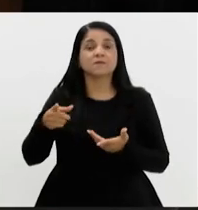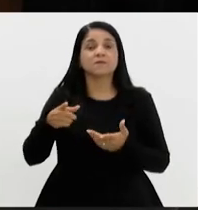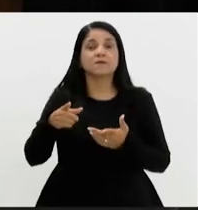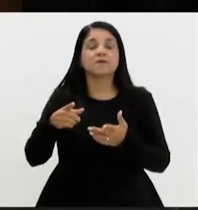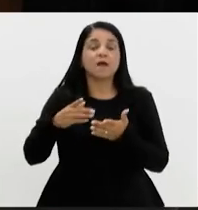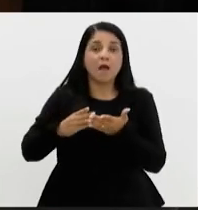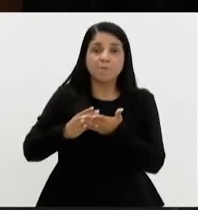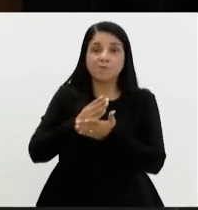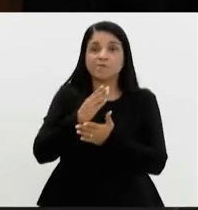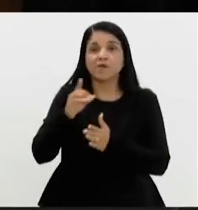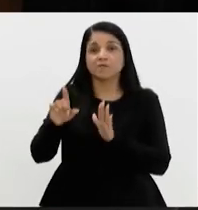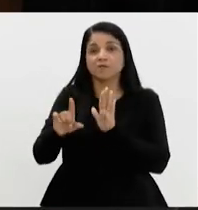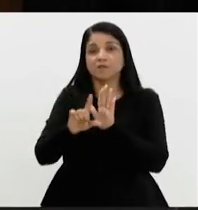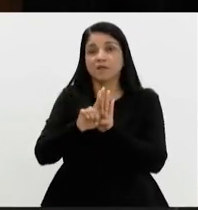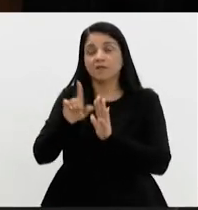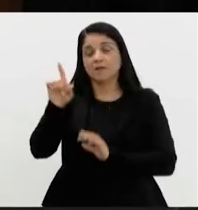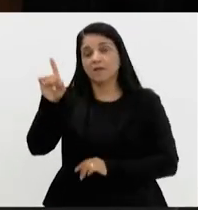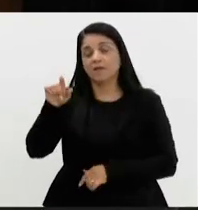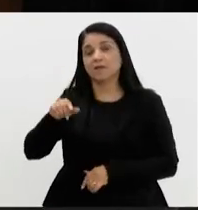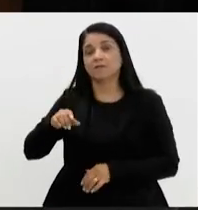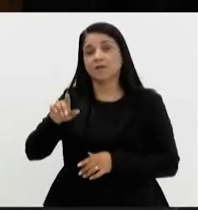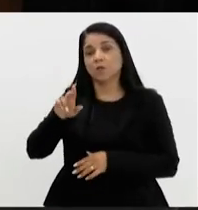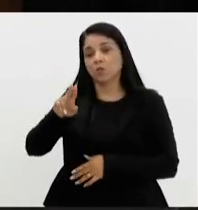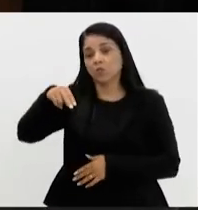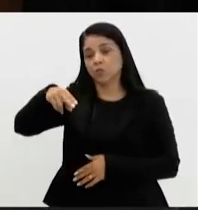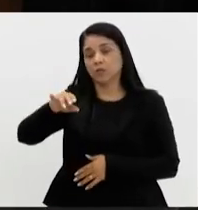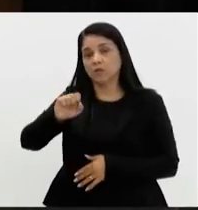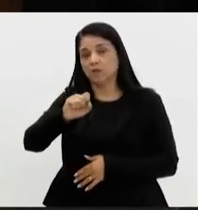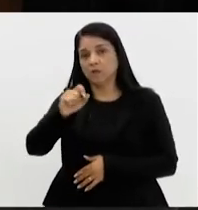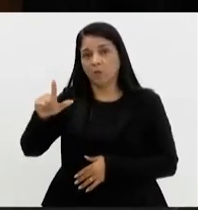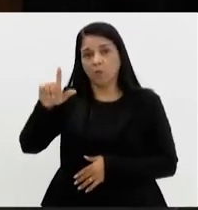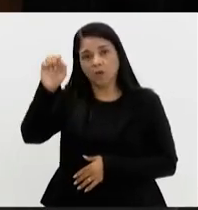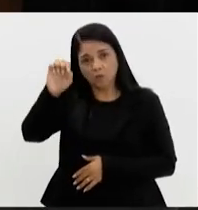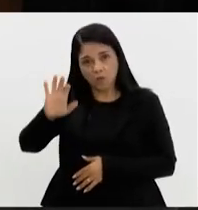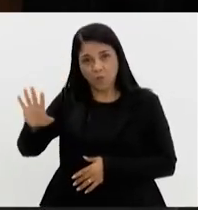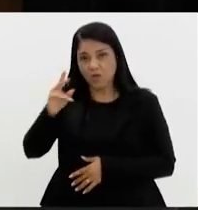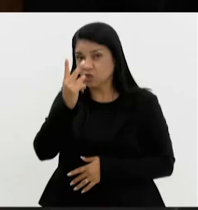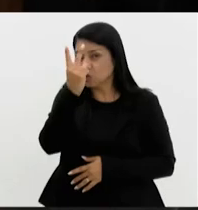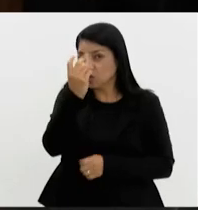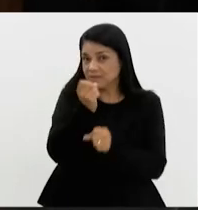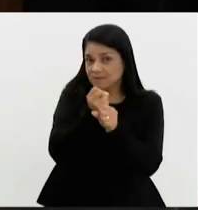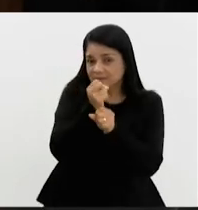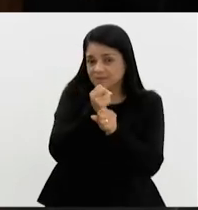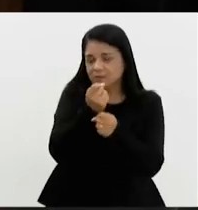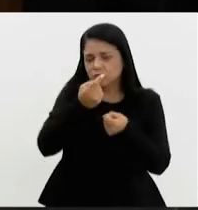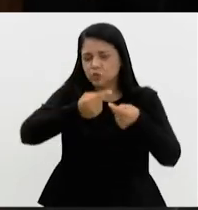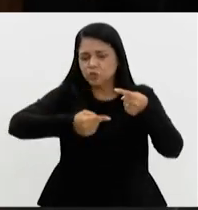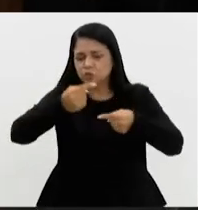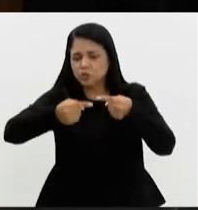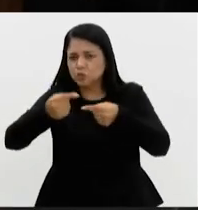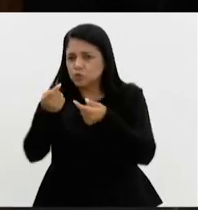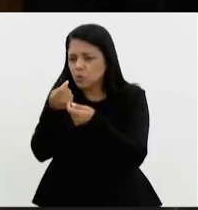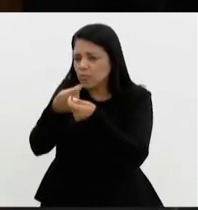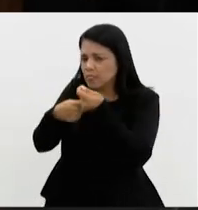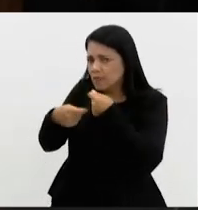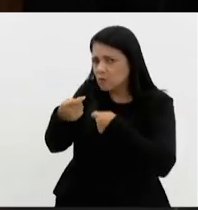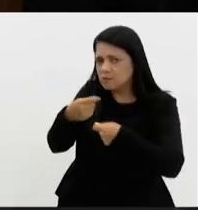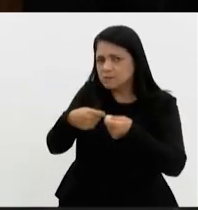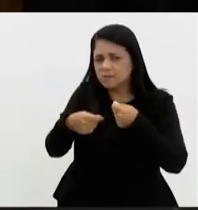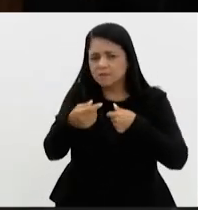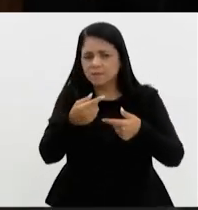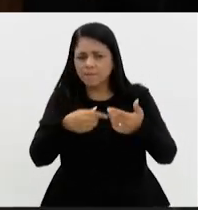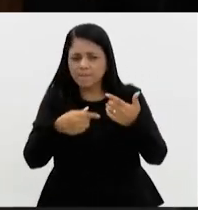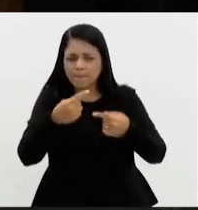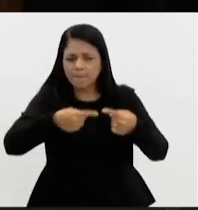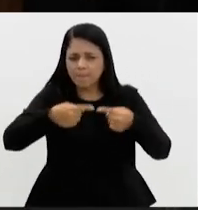passou os últimos 2 anos ehu e negociando eh